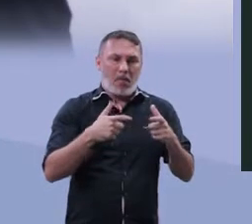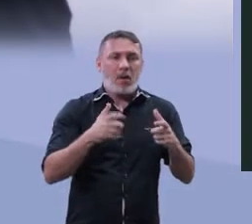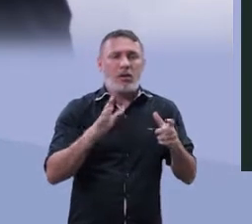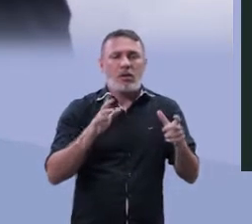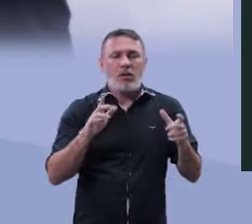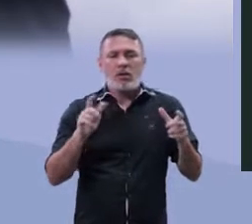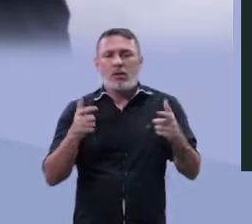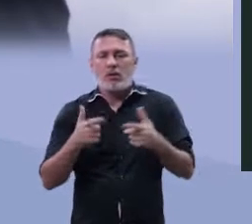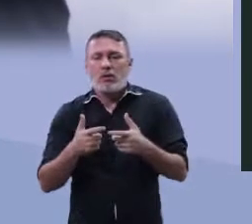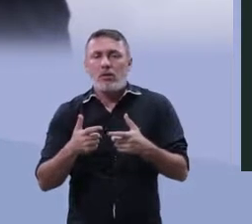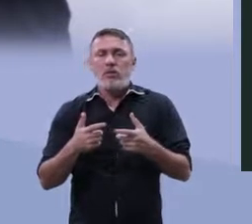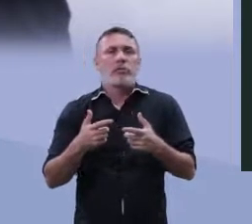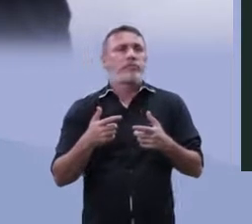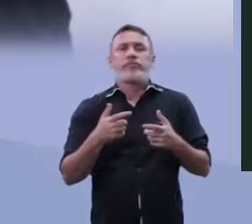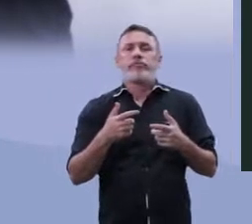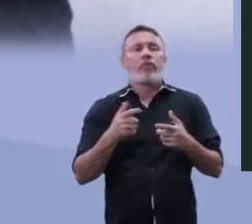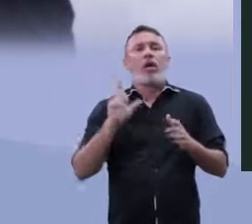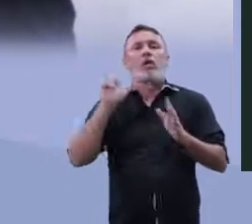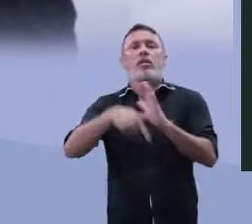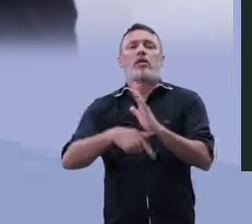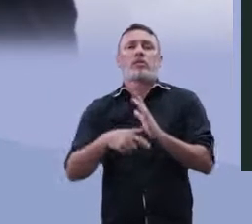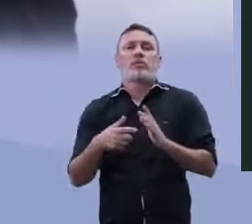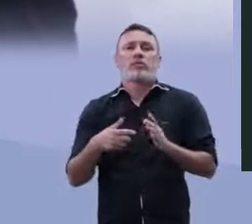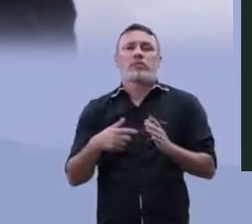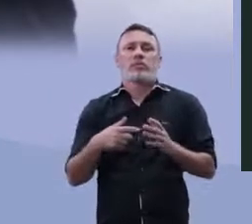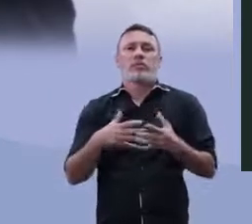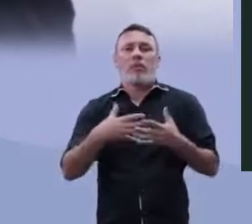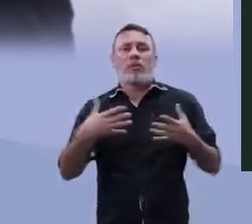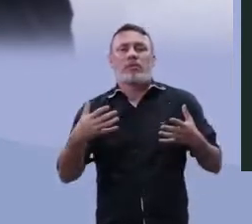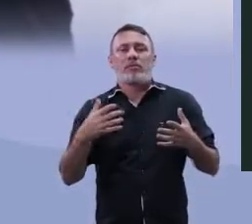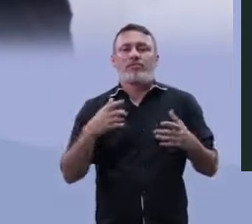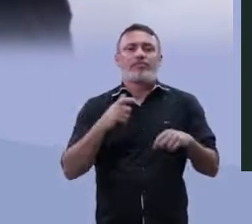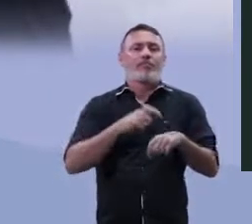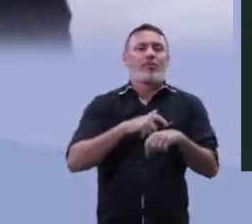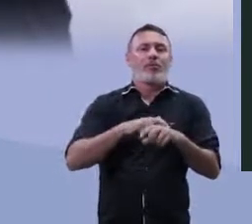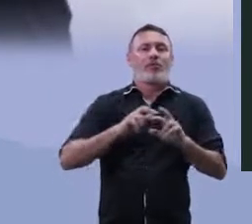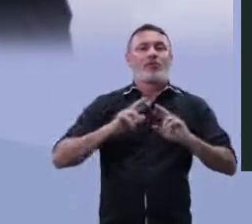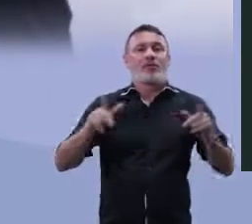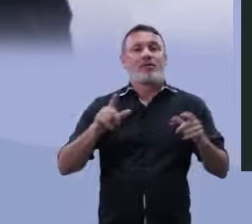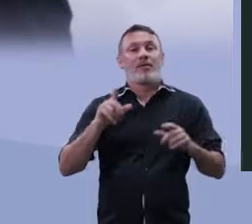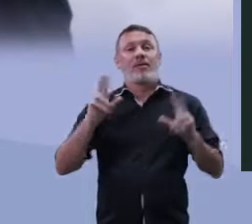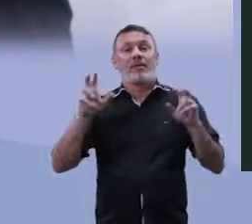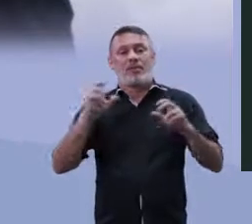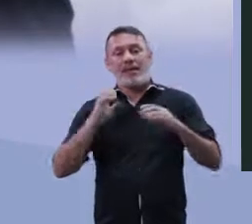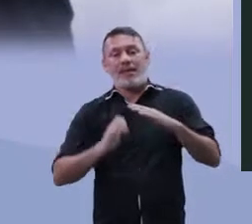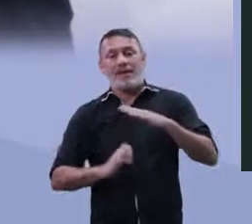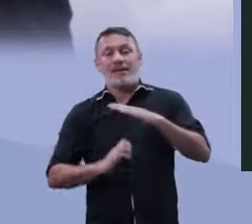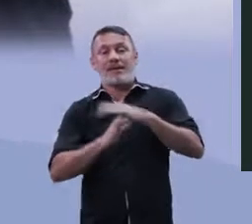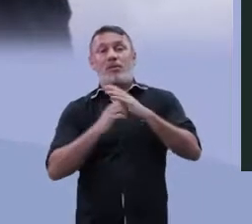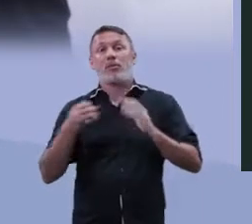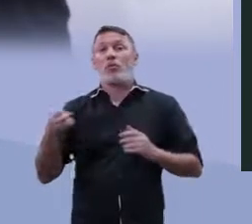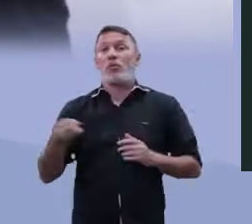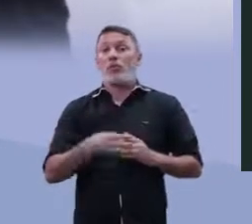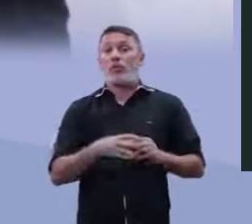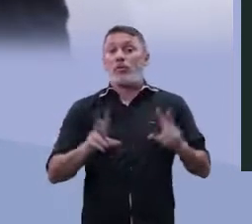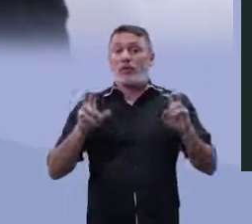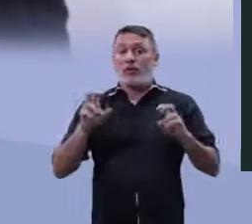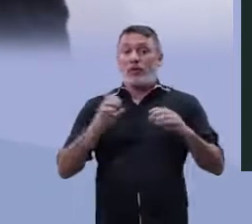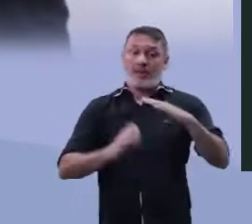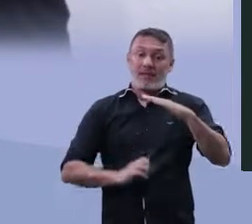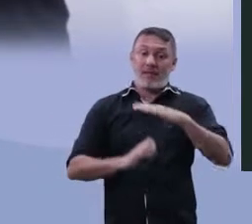só começa a surgir, curiosamente, no Estado Novo. Né? Então, o Estado Novo, ou